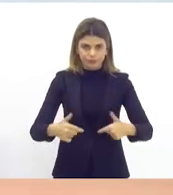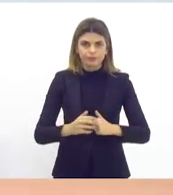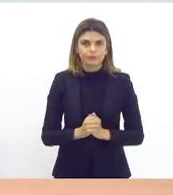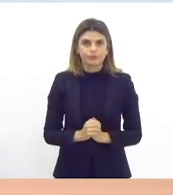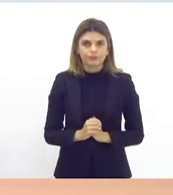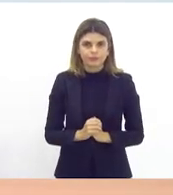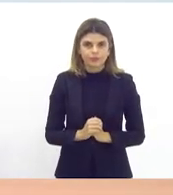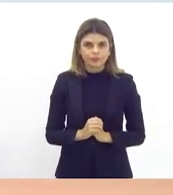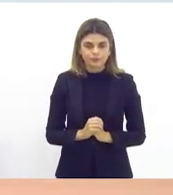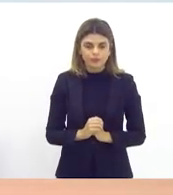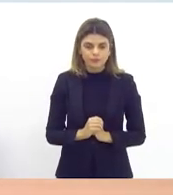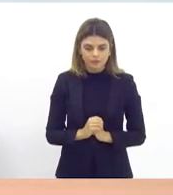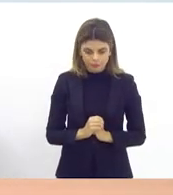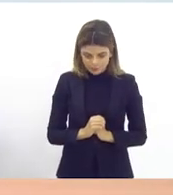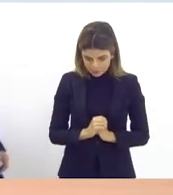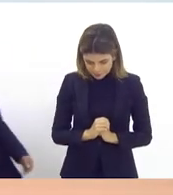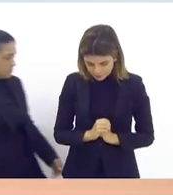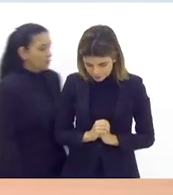como isso vai ser feito. Na sua opinião,